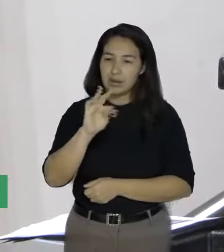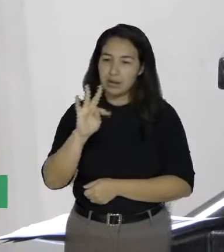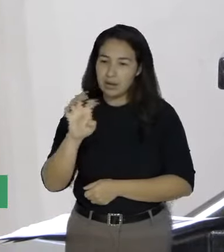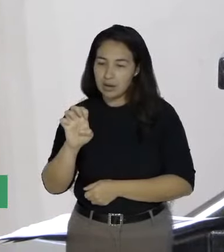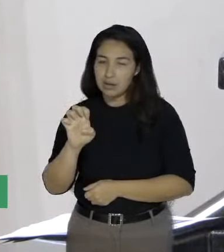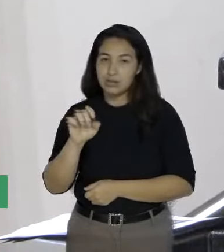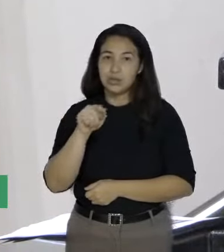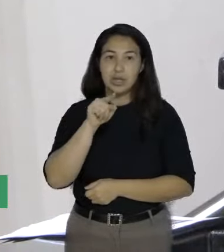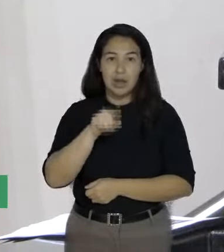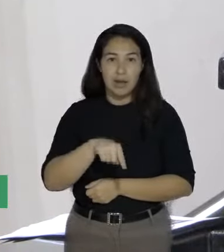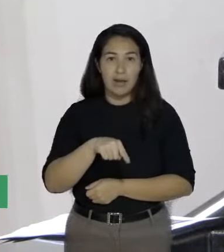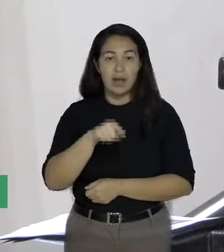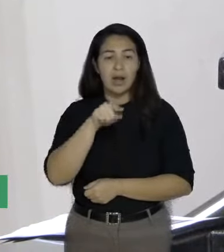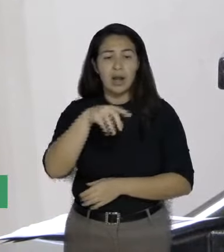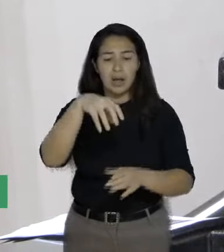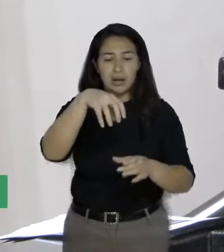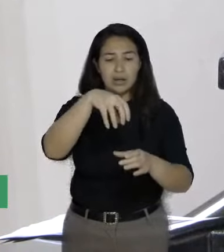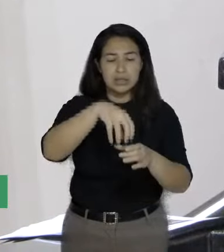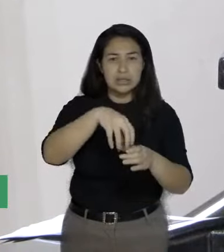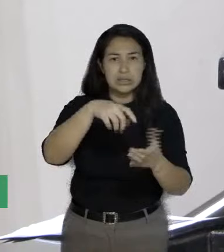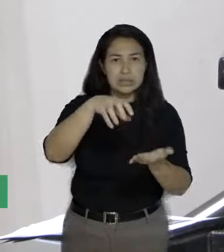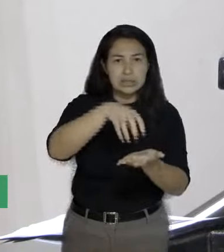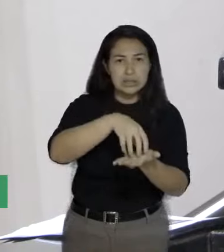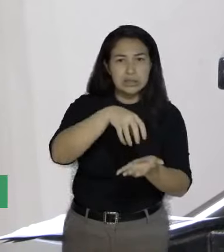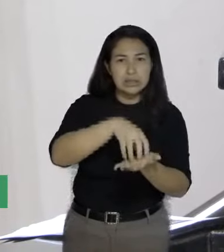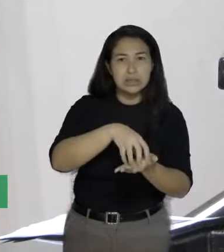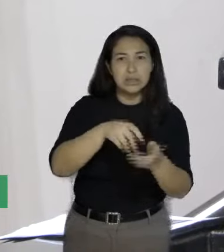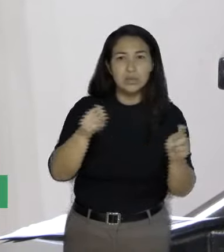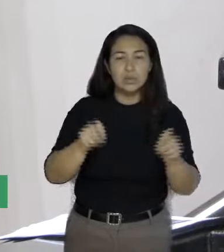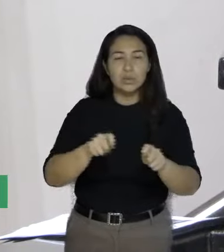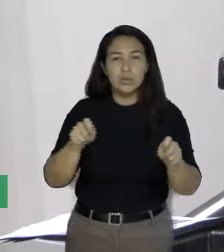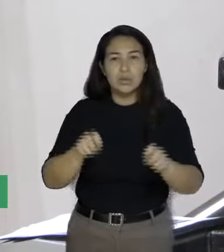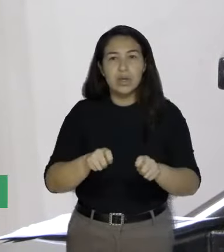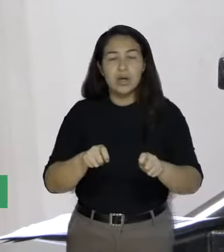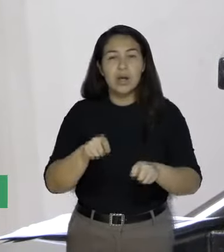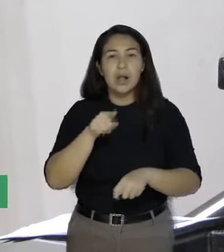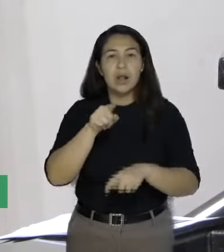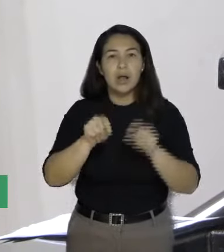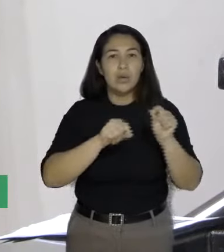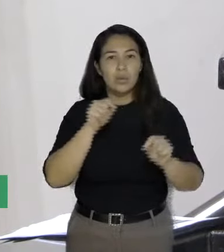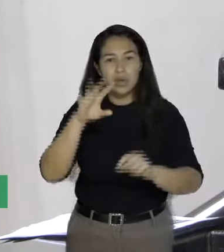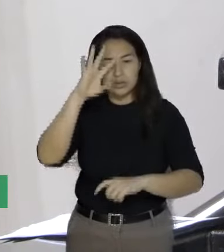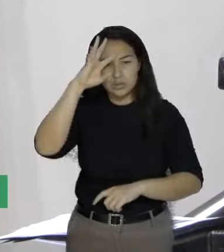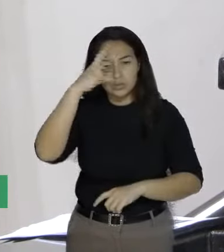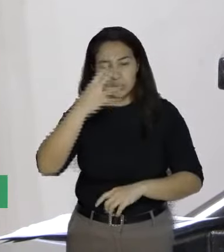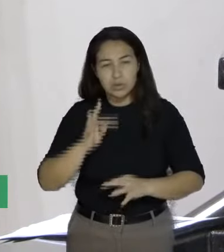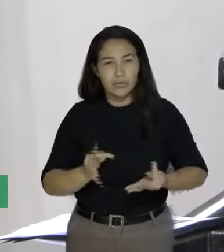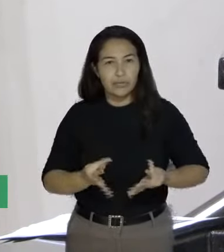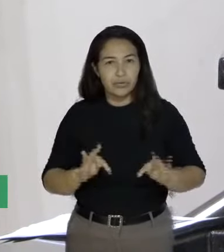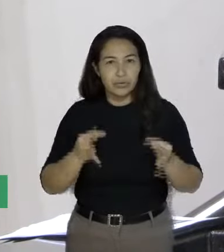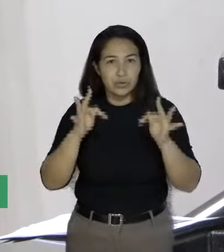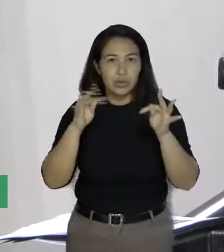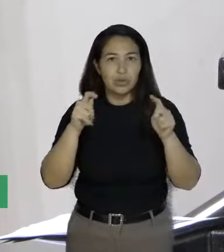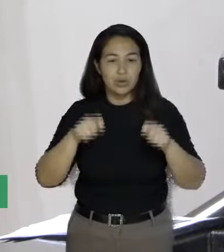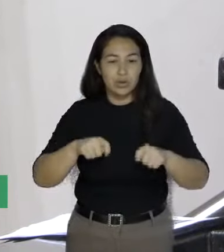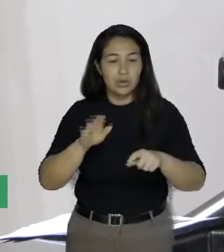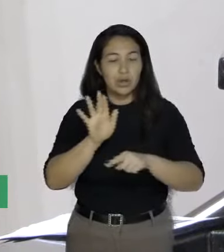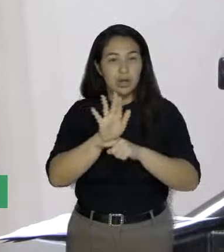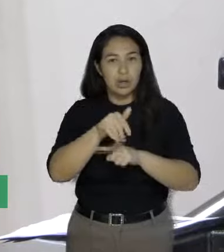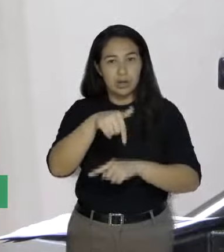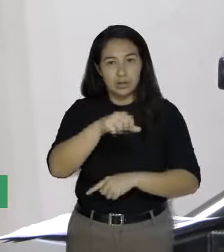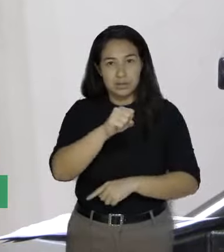o celeiro né do do das das soluções tecnológicas do nosso estado